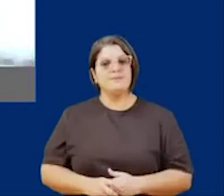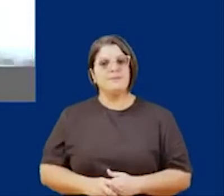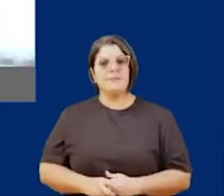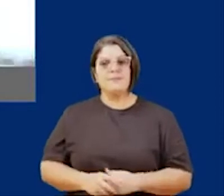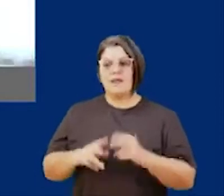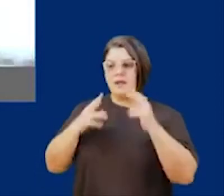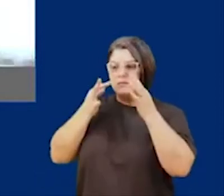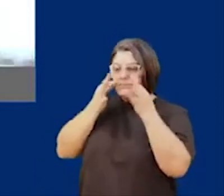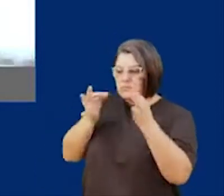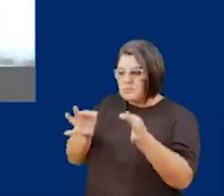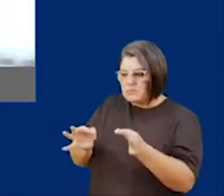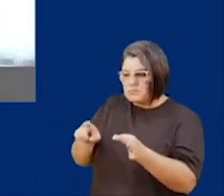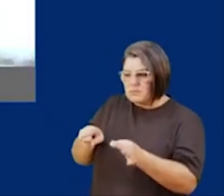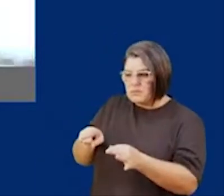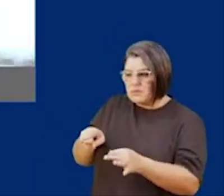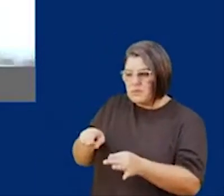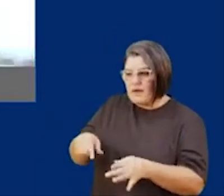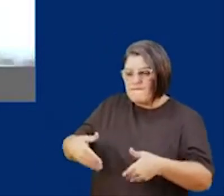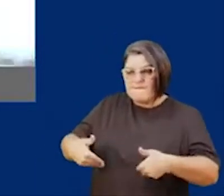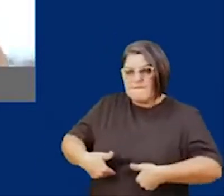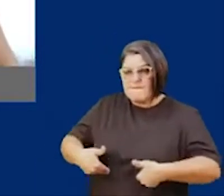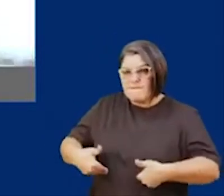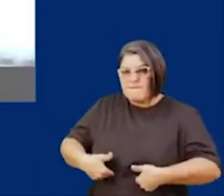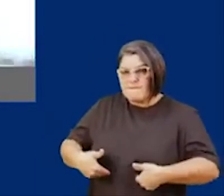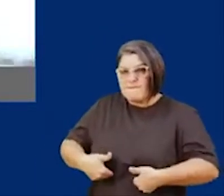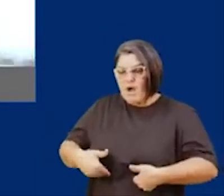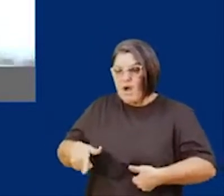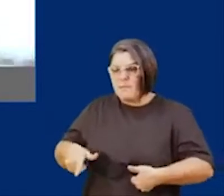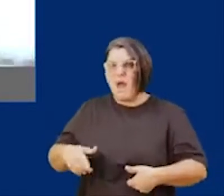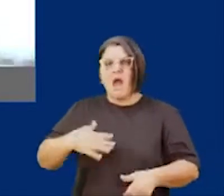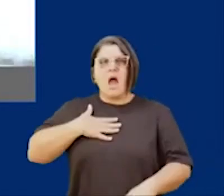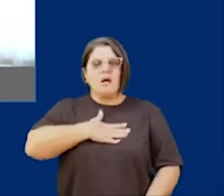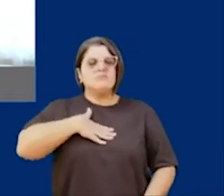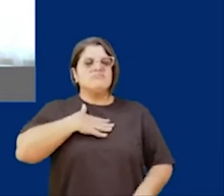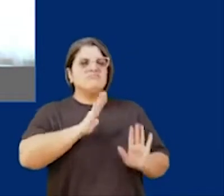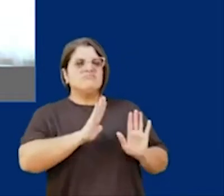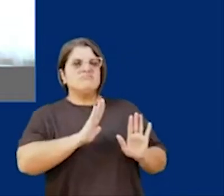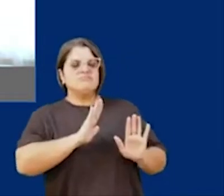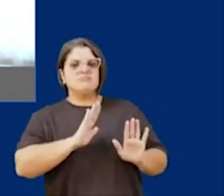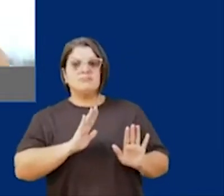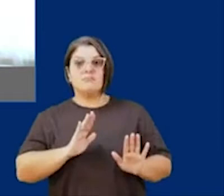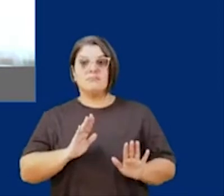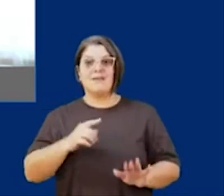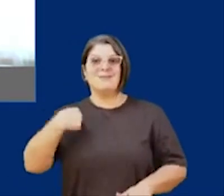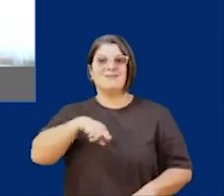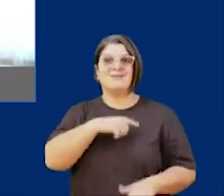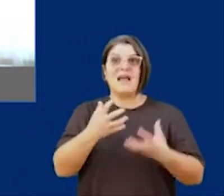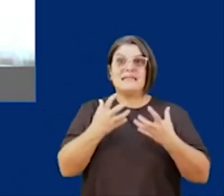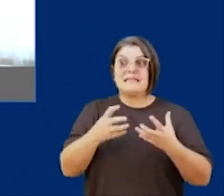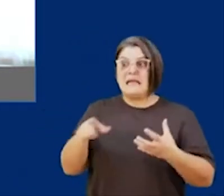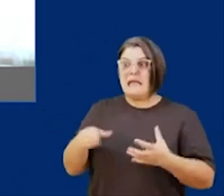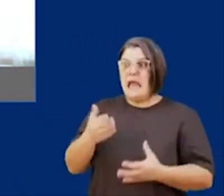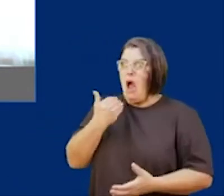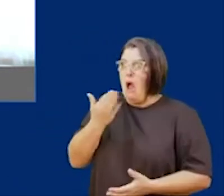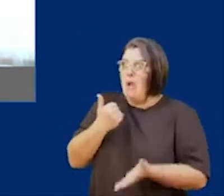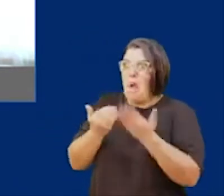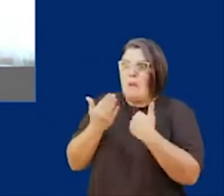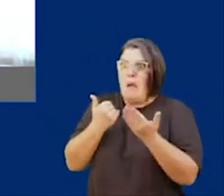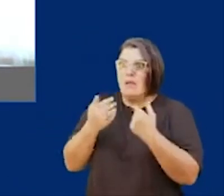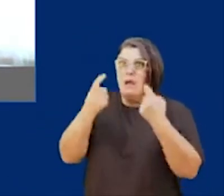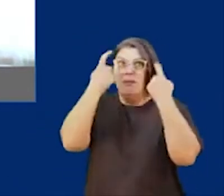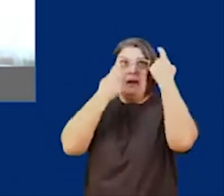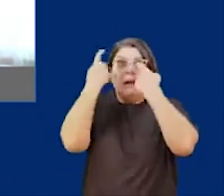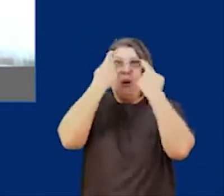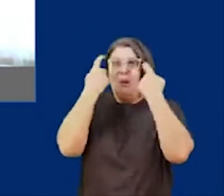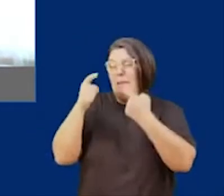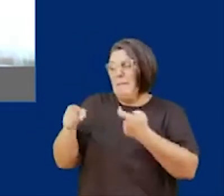da criança de fome e saciedade. É muito comum a gente querer que a criança coma mais do que ela precisa, né? Fica preocupado que ela não está comendo. A gente sempre